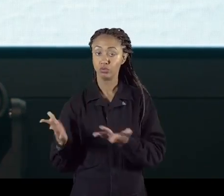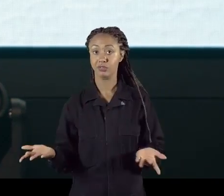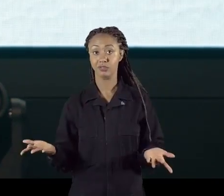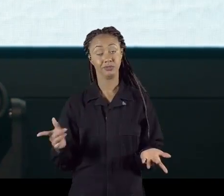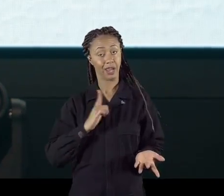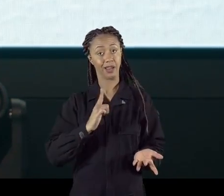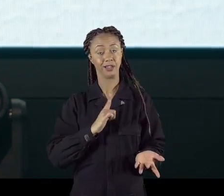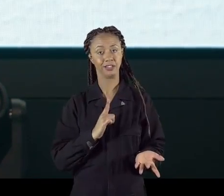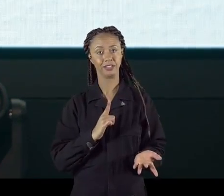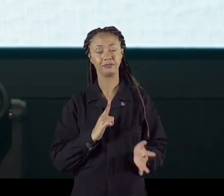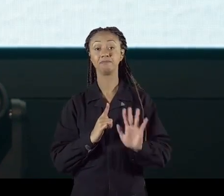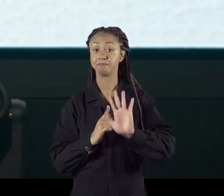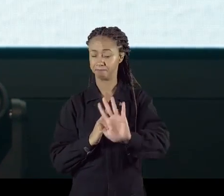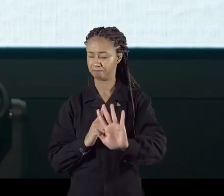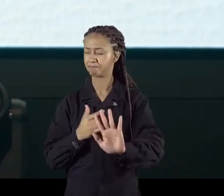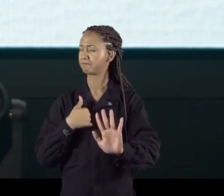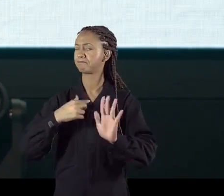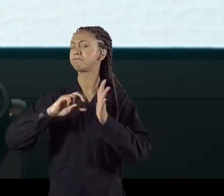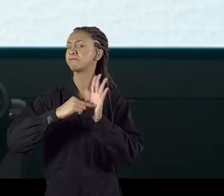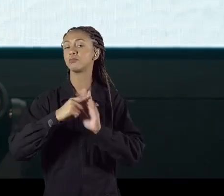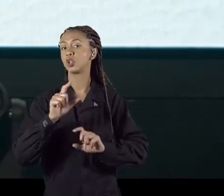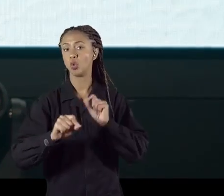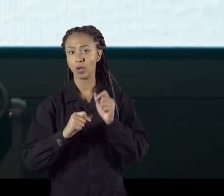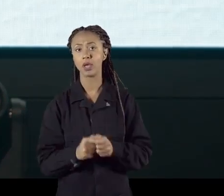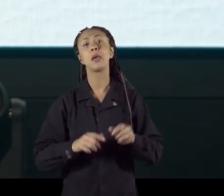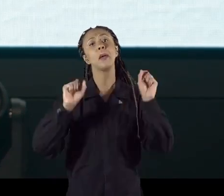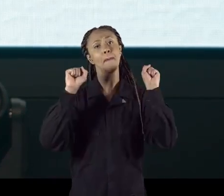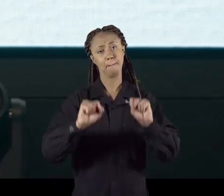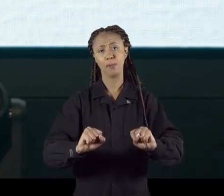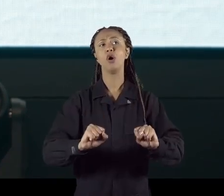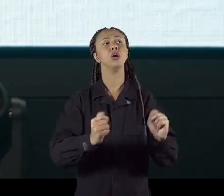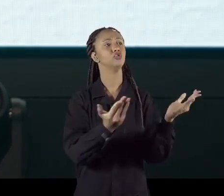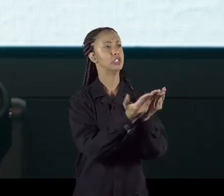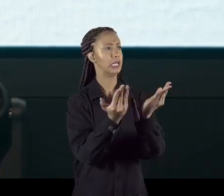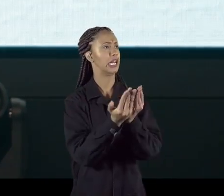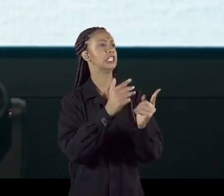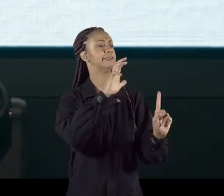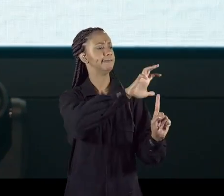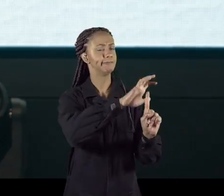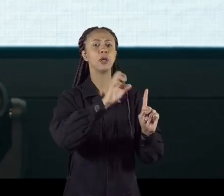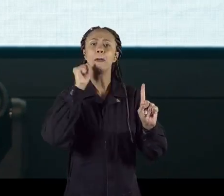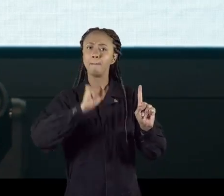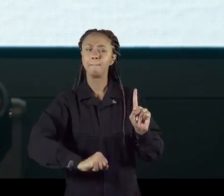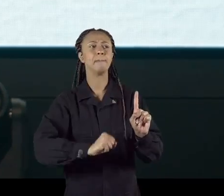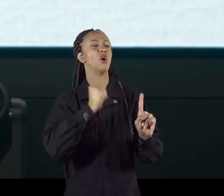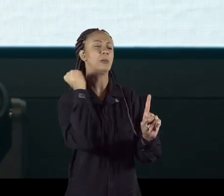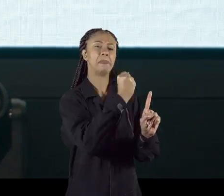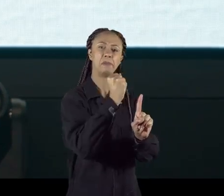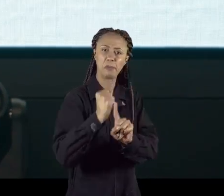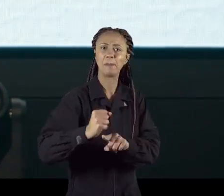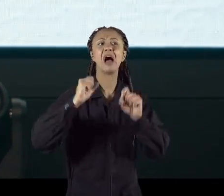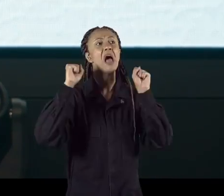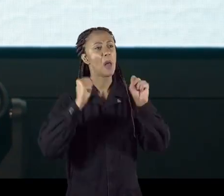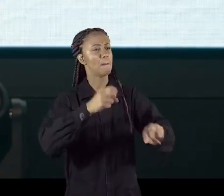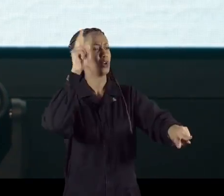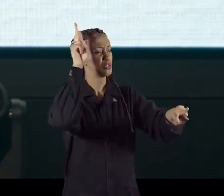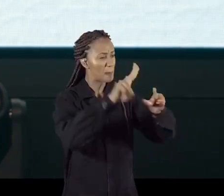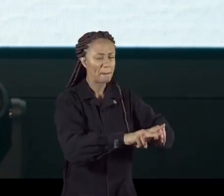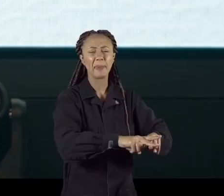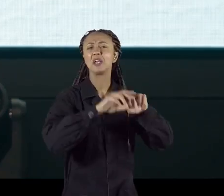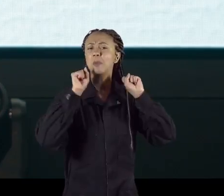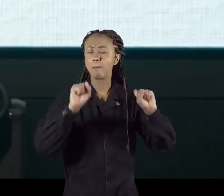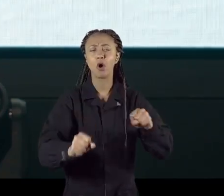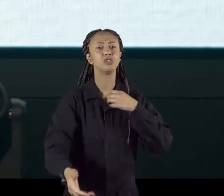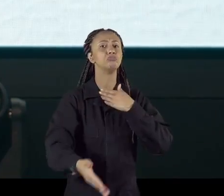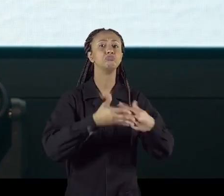eu quero dizer que a igreja pode ser aprisionada mas vai continuar avançando Você prende 12 se convertem você